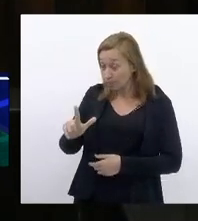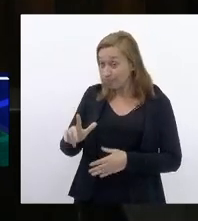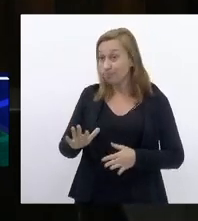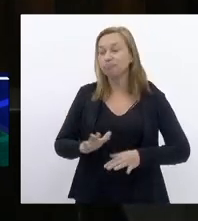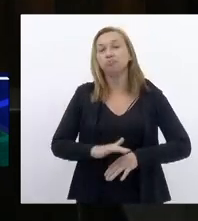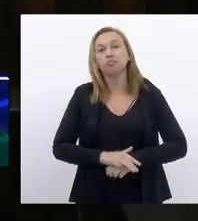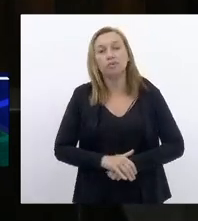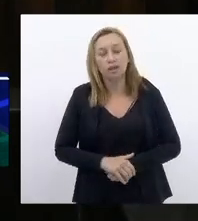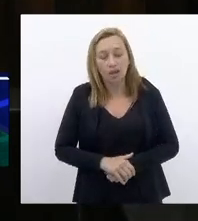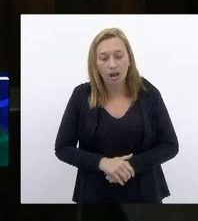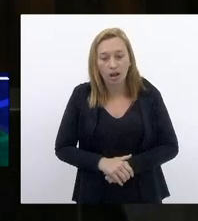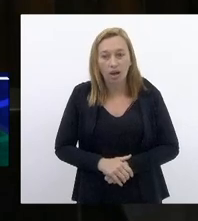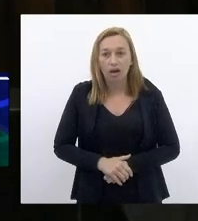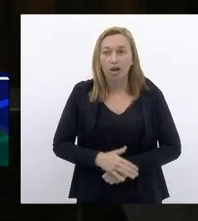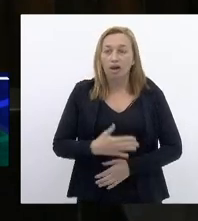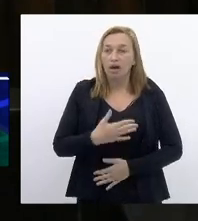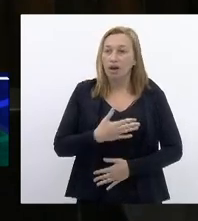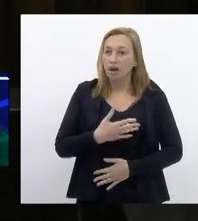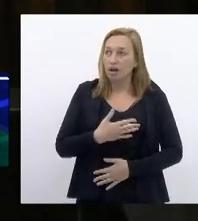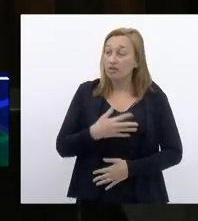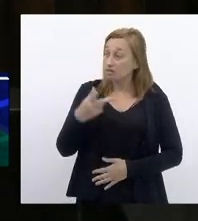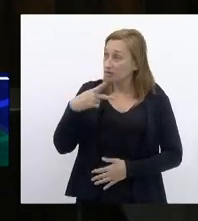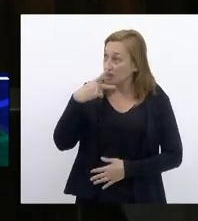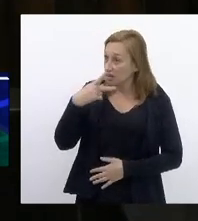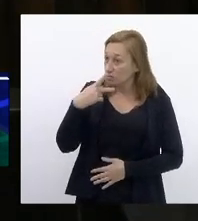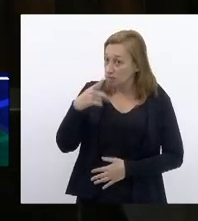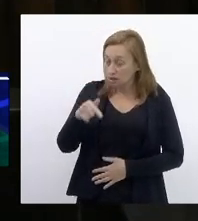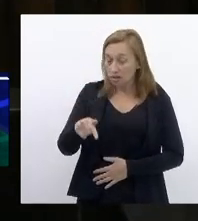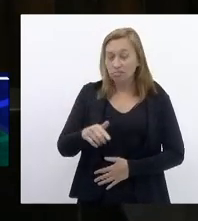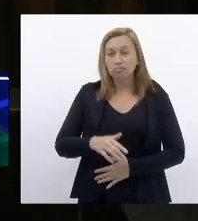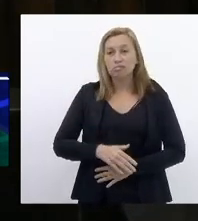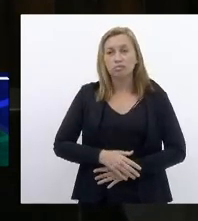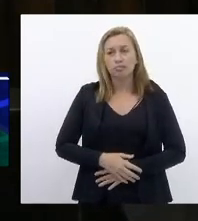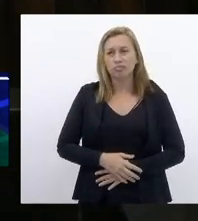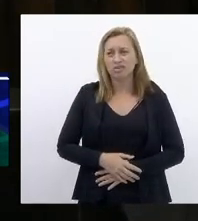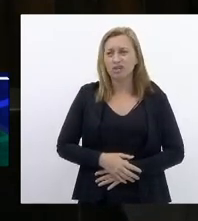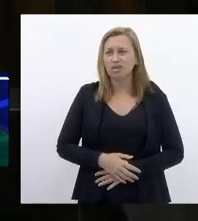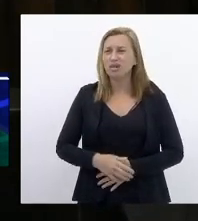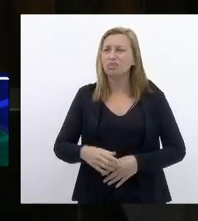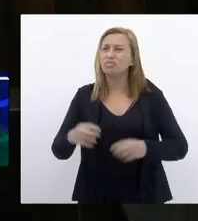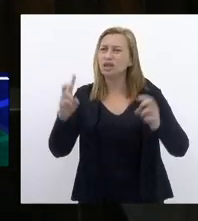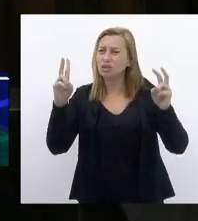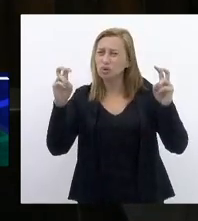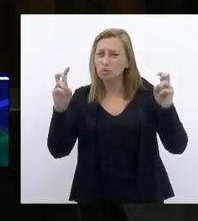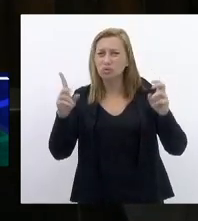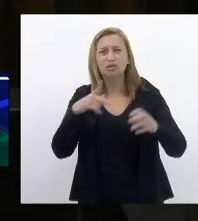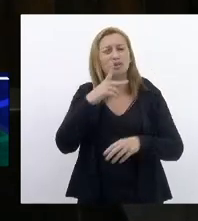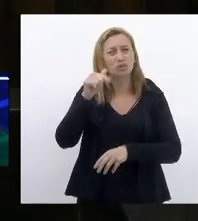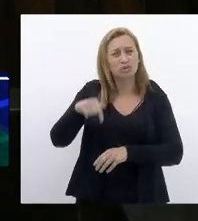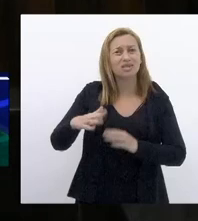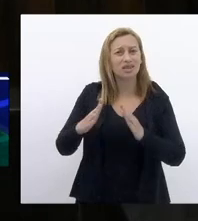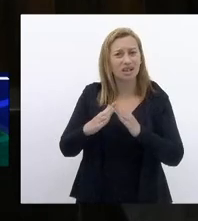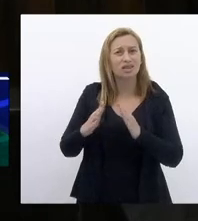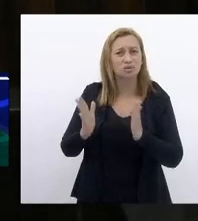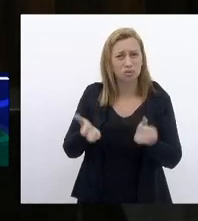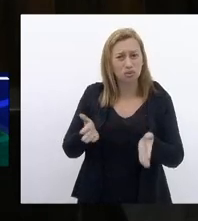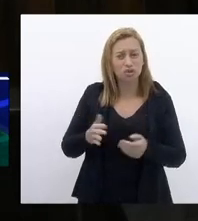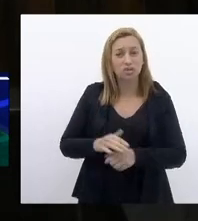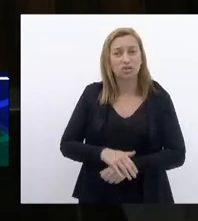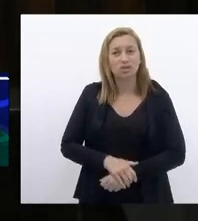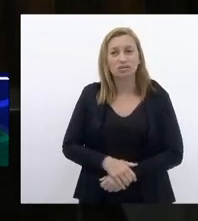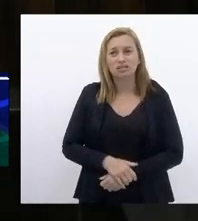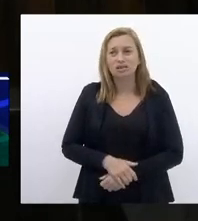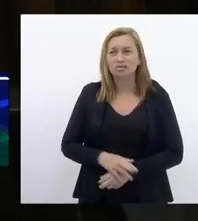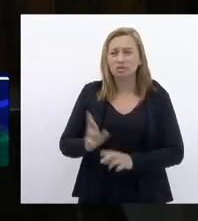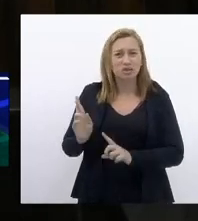Aliás, as ilações que trouxe, os fatos que trouxe a essa casa hoje, não